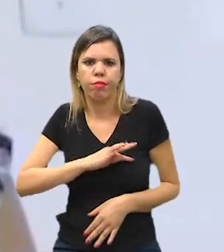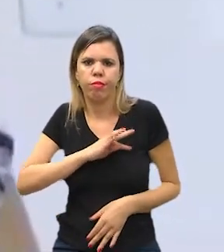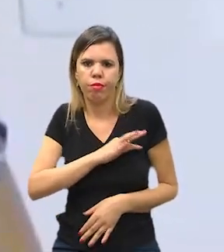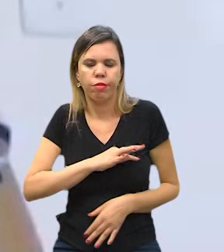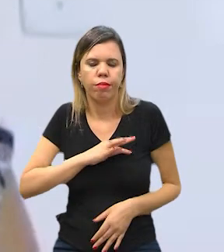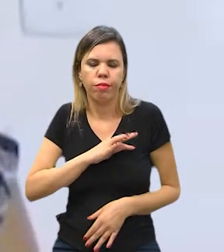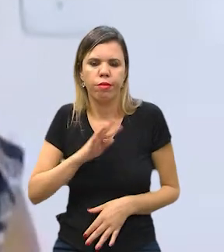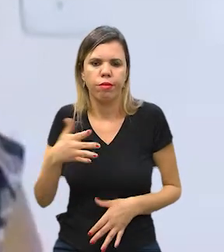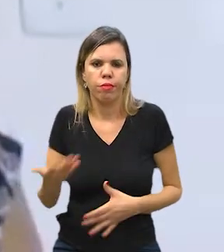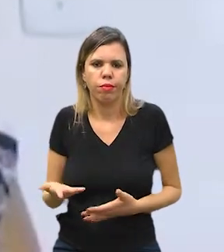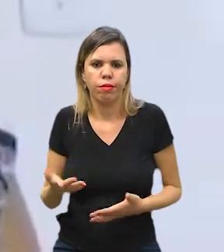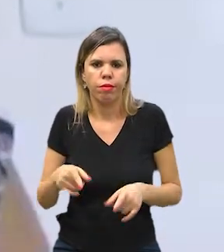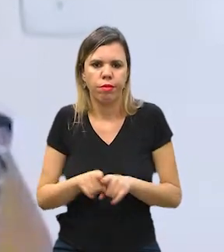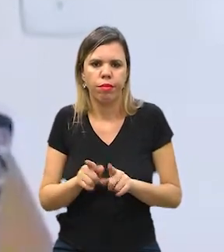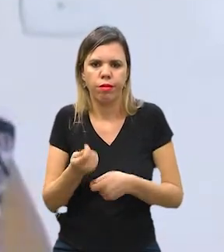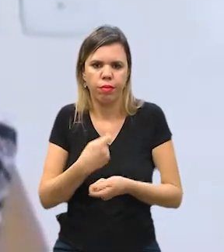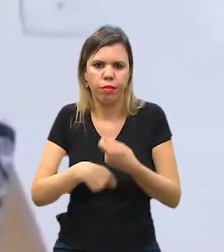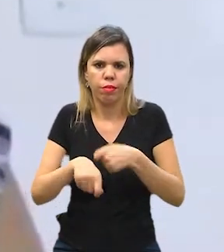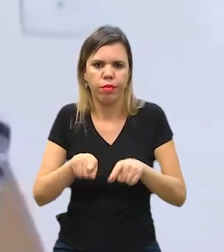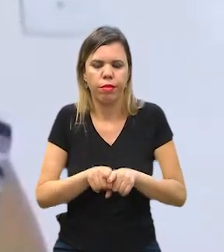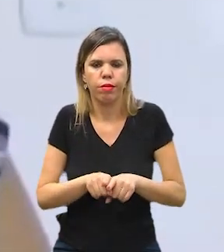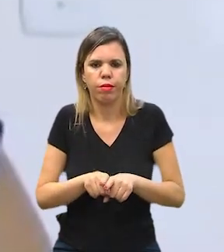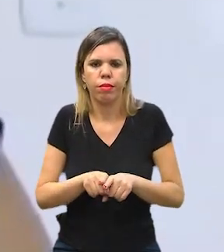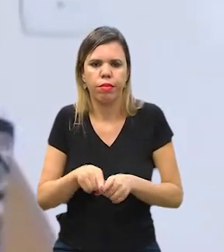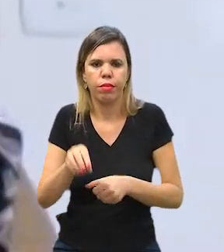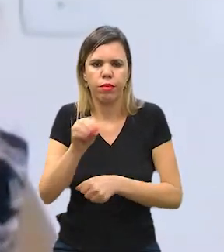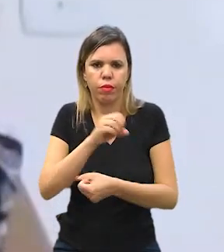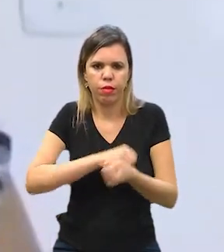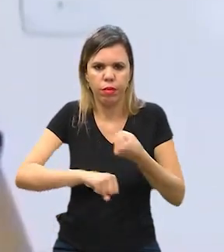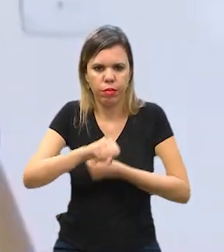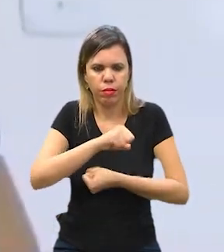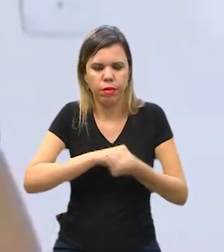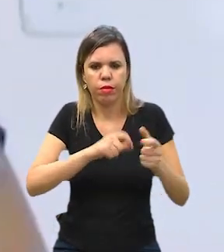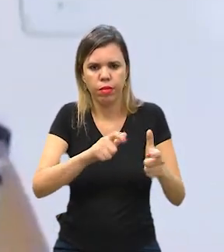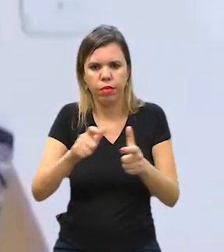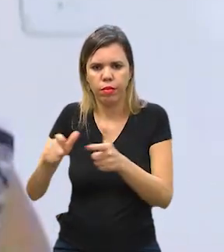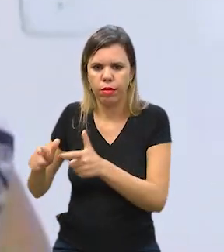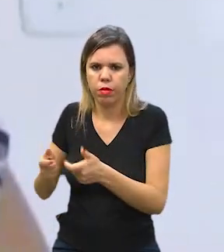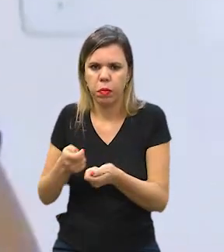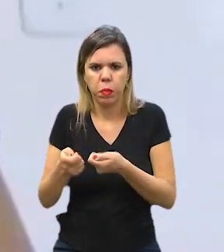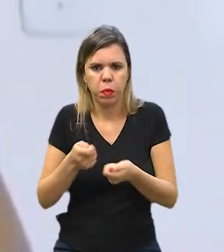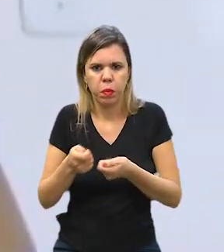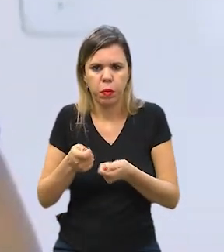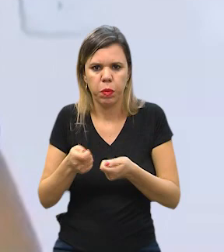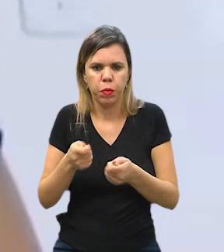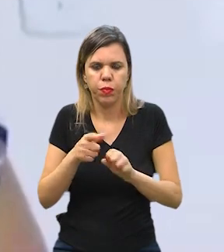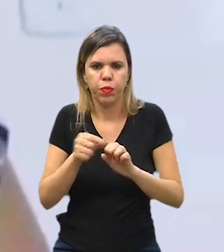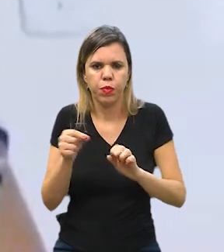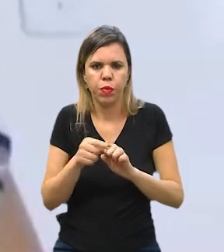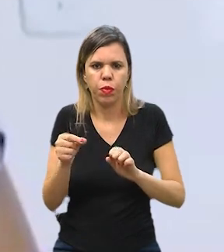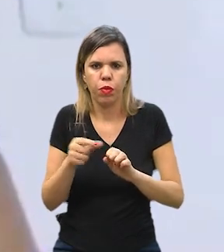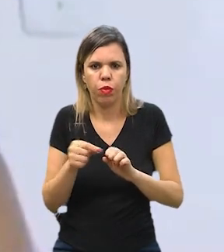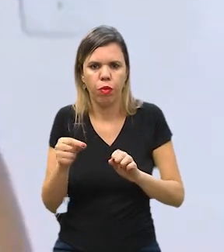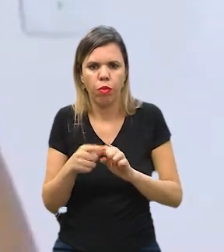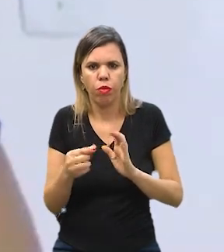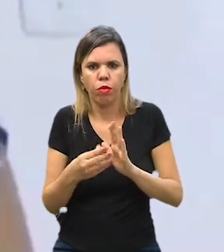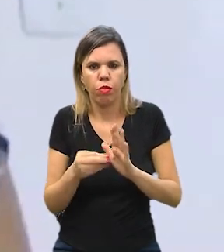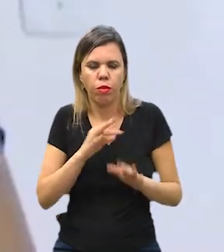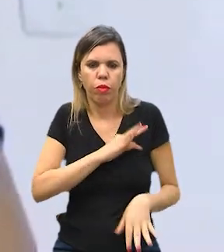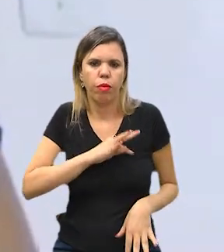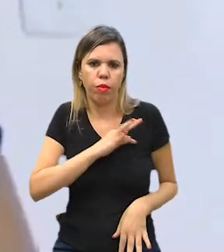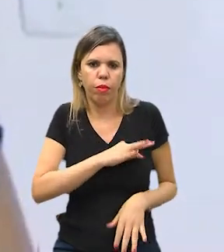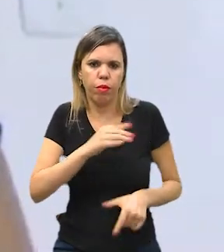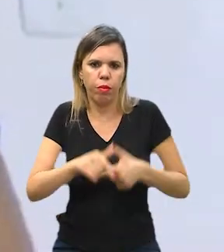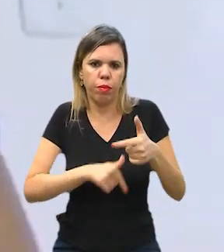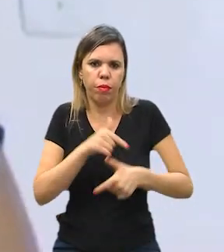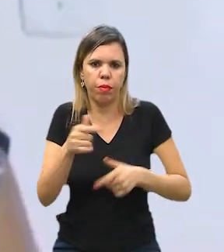tanto ferramentas técnicas, quanto ali de gerência, né, de sustentabilidade do espaço, de como eu lido com o empreendimento